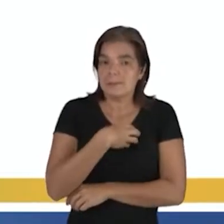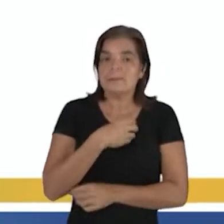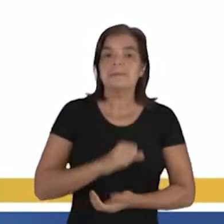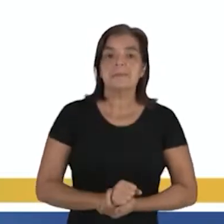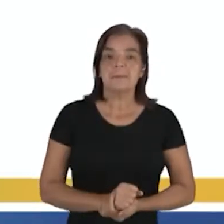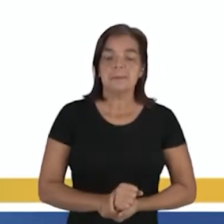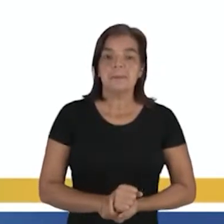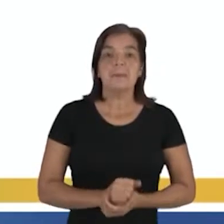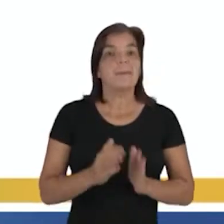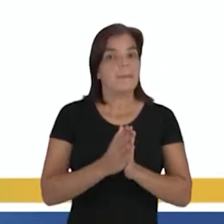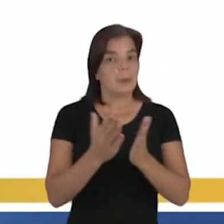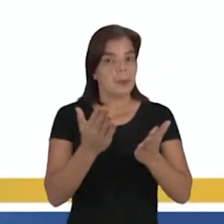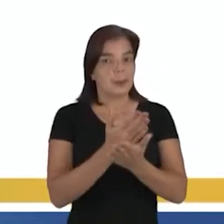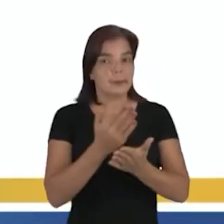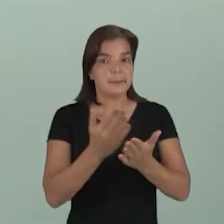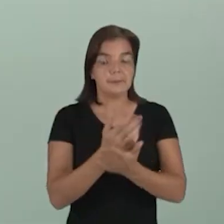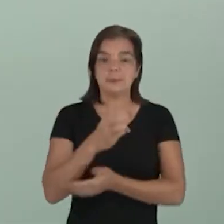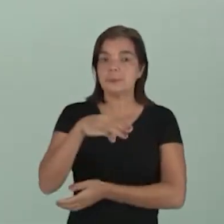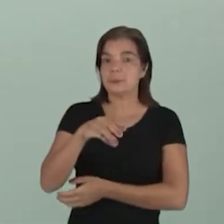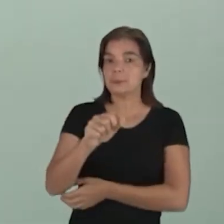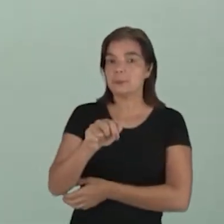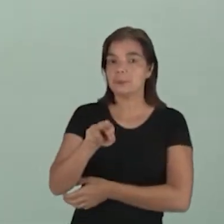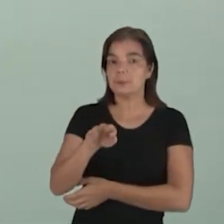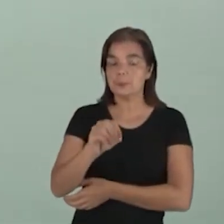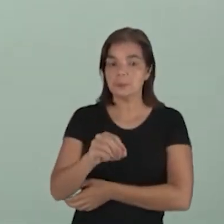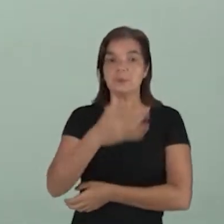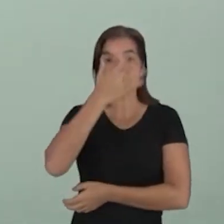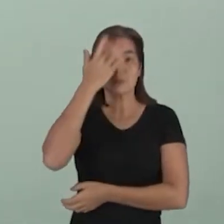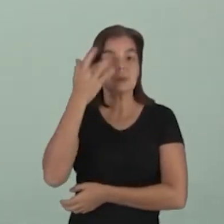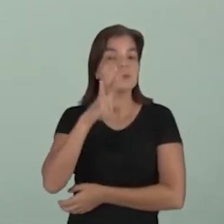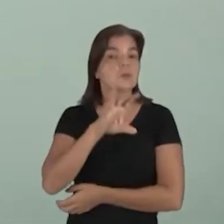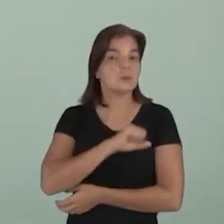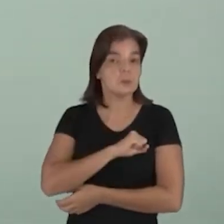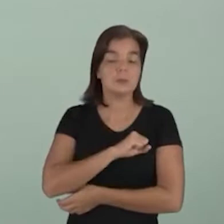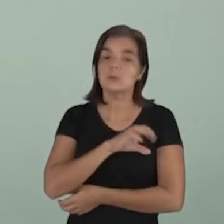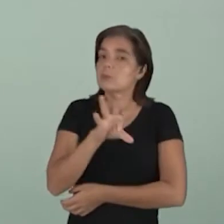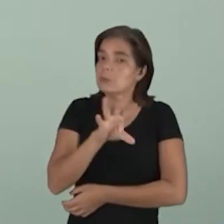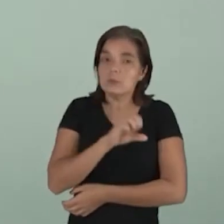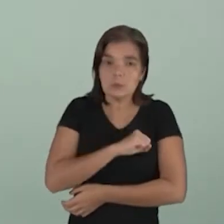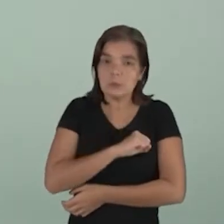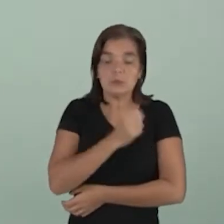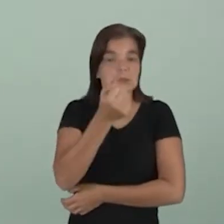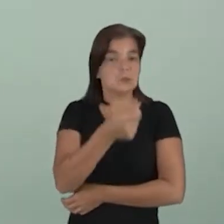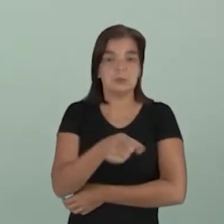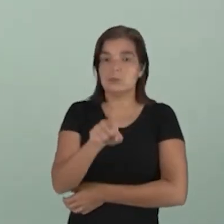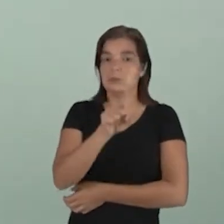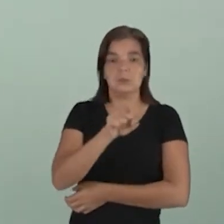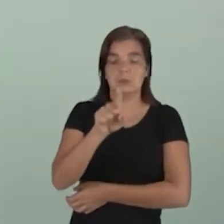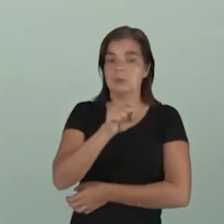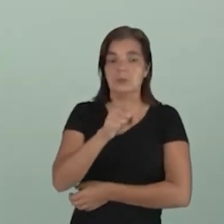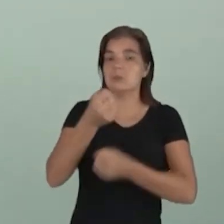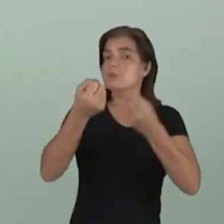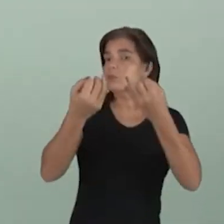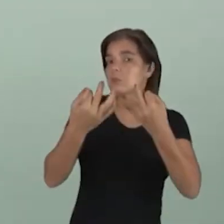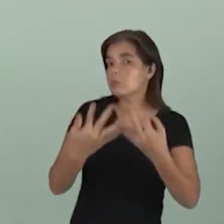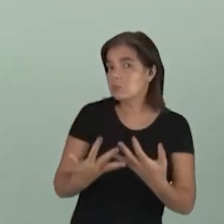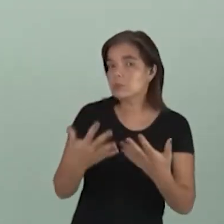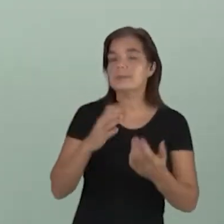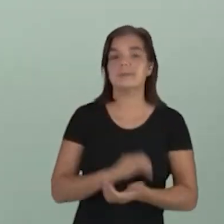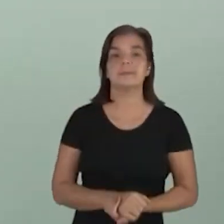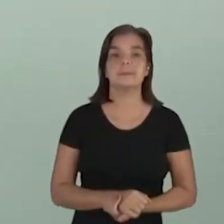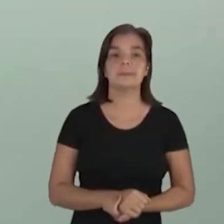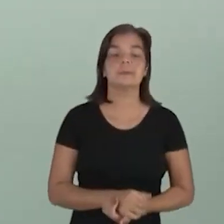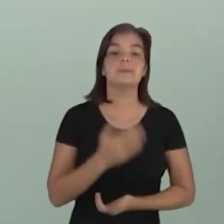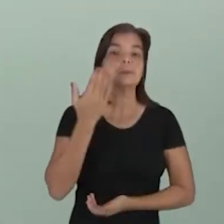sentido. No livro, Mário de Andrade quis dizer que quem ama, ama. Não precisa de uma explicação.